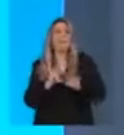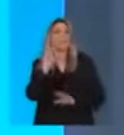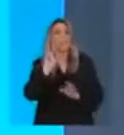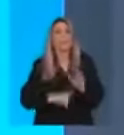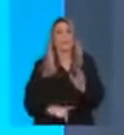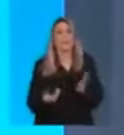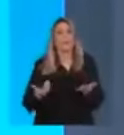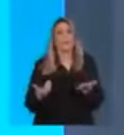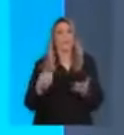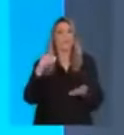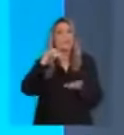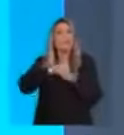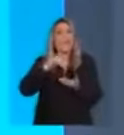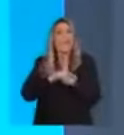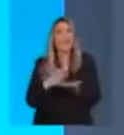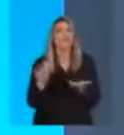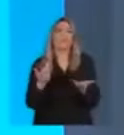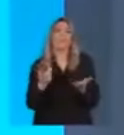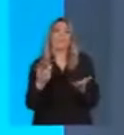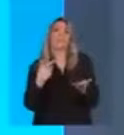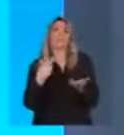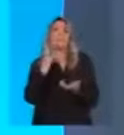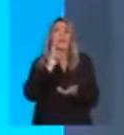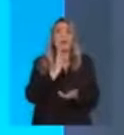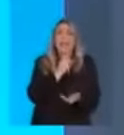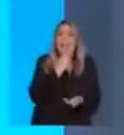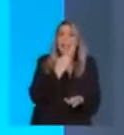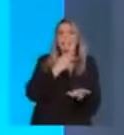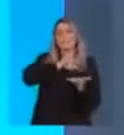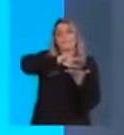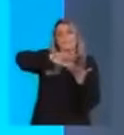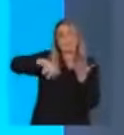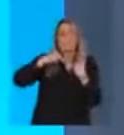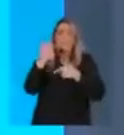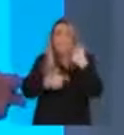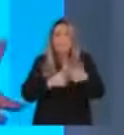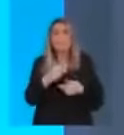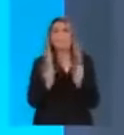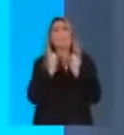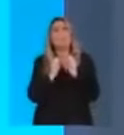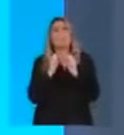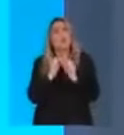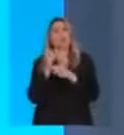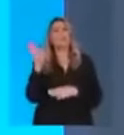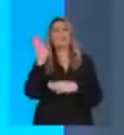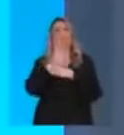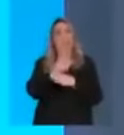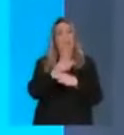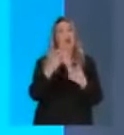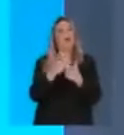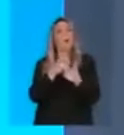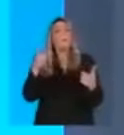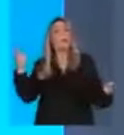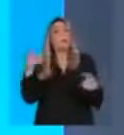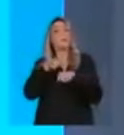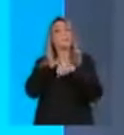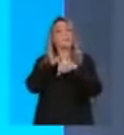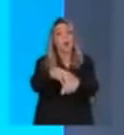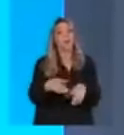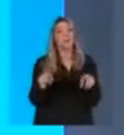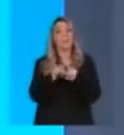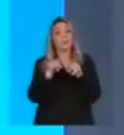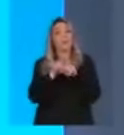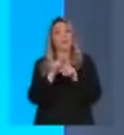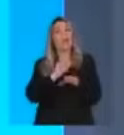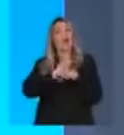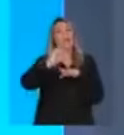de Janeiro bares restaurantes e outras cadeias de serviço que podem levar inclusive aumento do transporte eh e aumentando